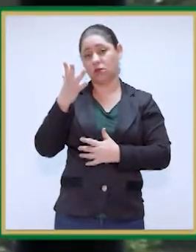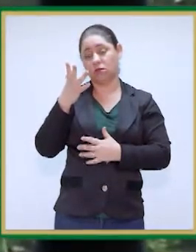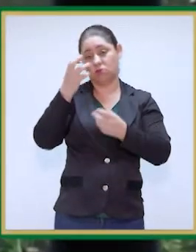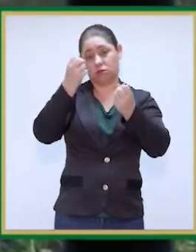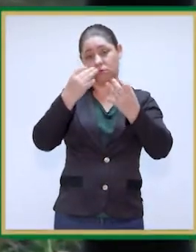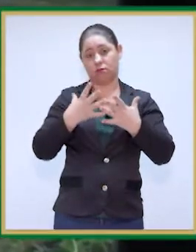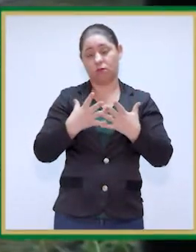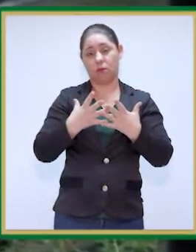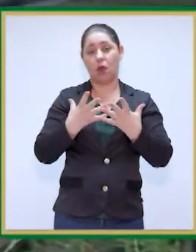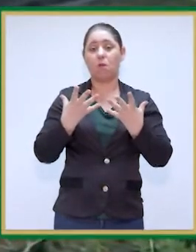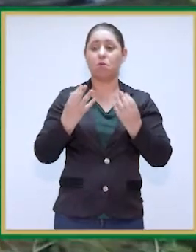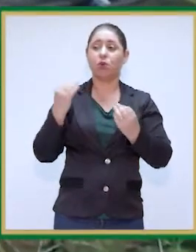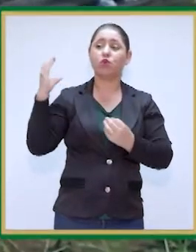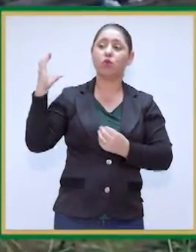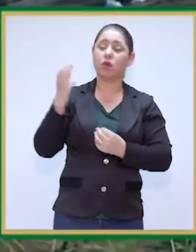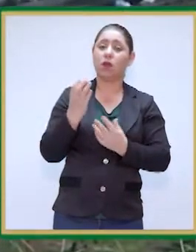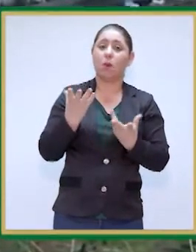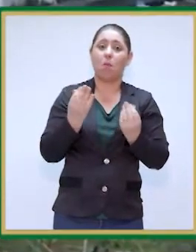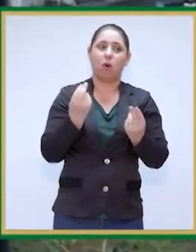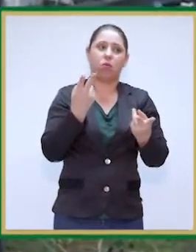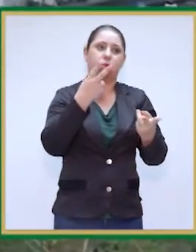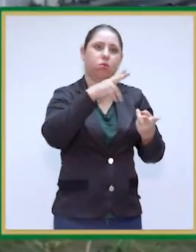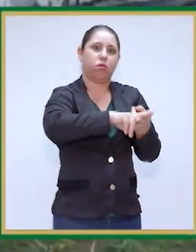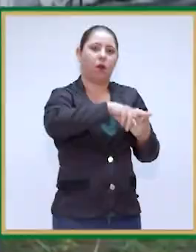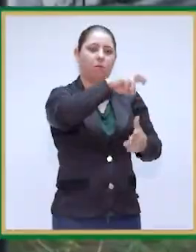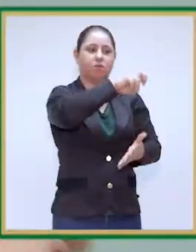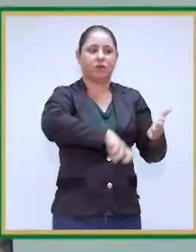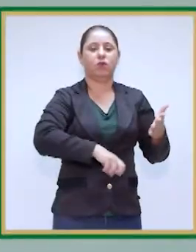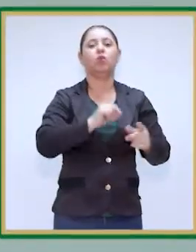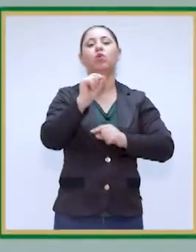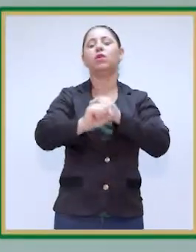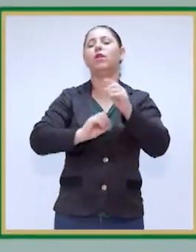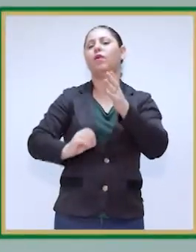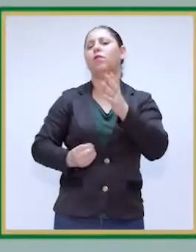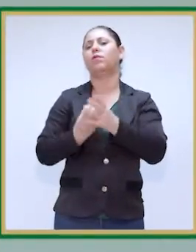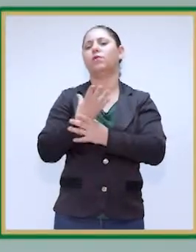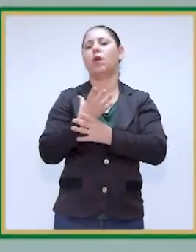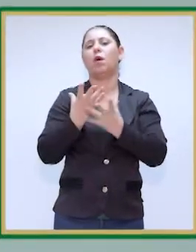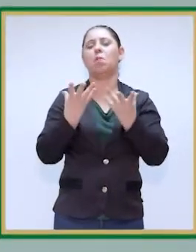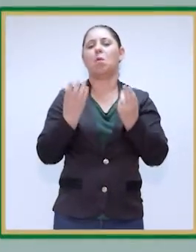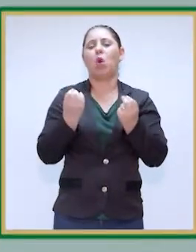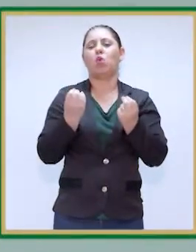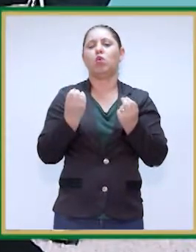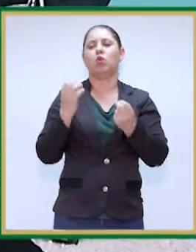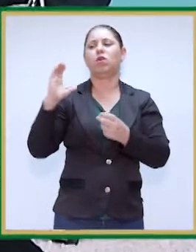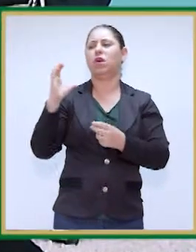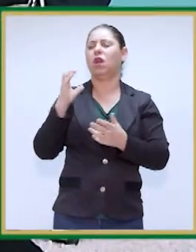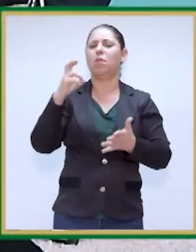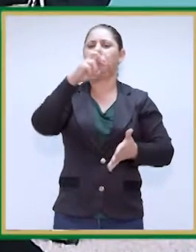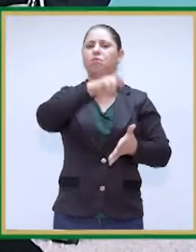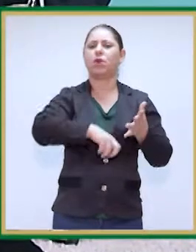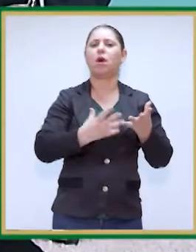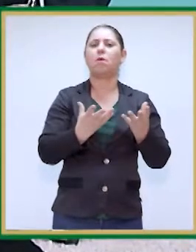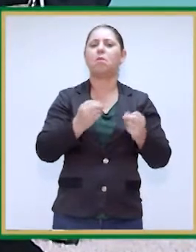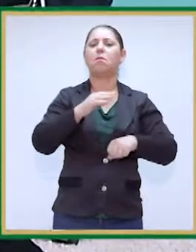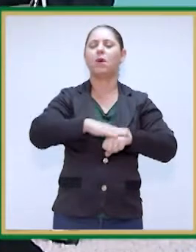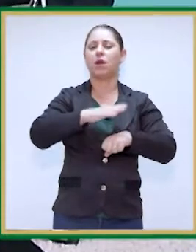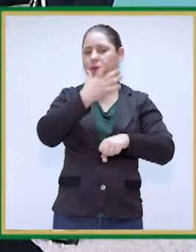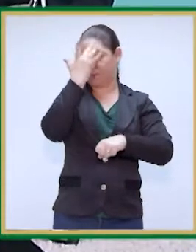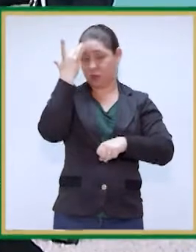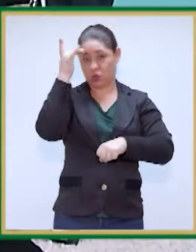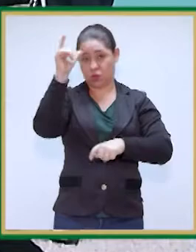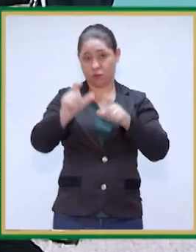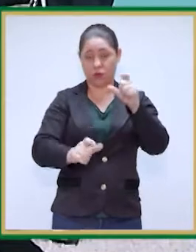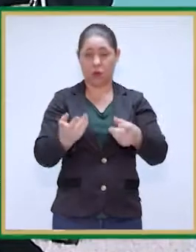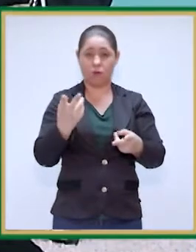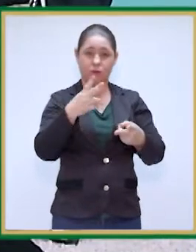fáceis de dar. Muito crime, bastante pena. O que isso vai gerar? Muito crime, bastante pena. Só vai gerar mais gente